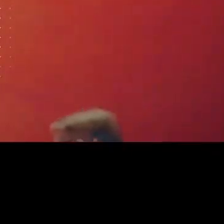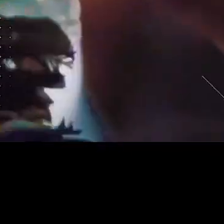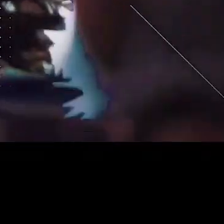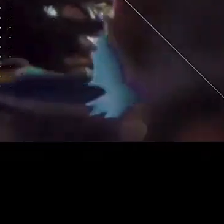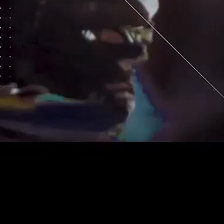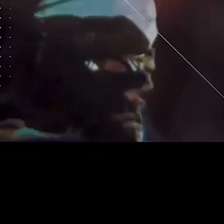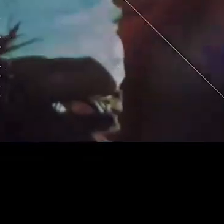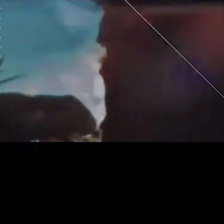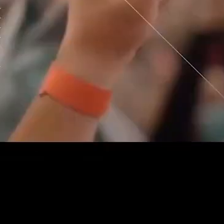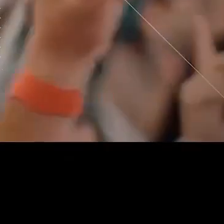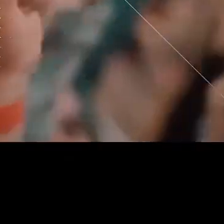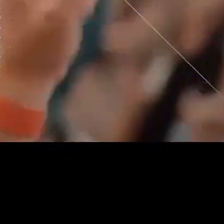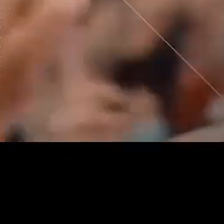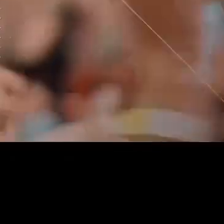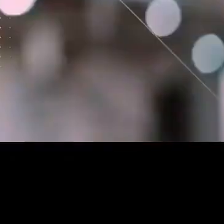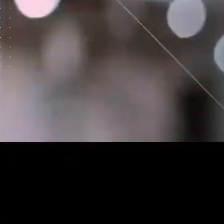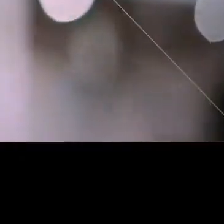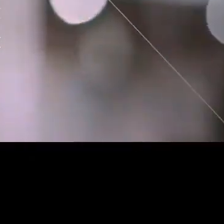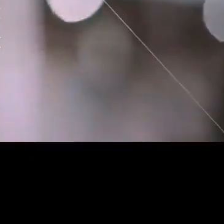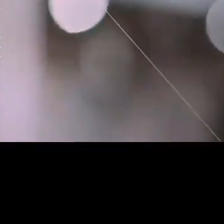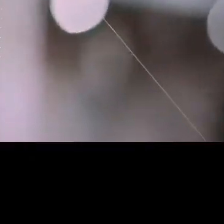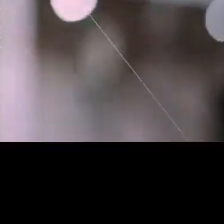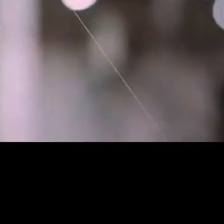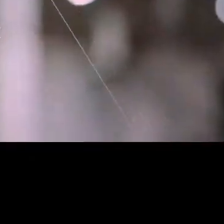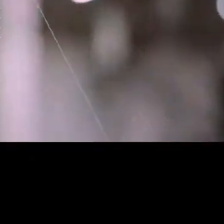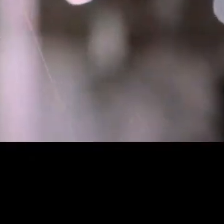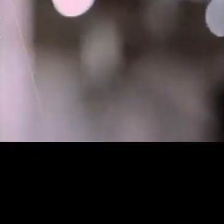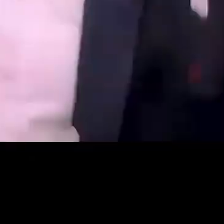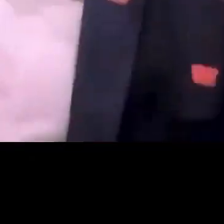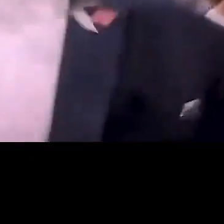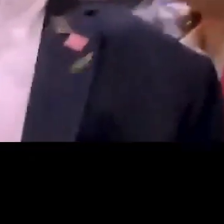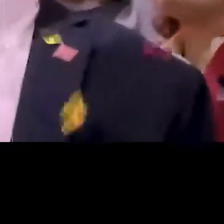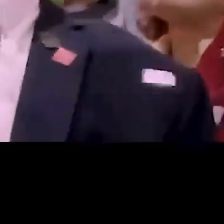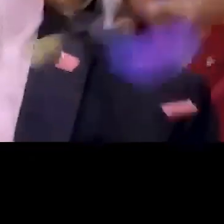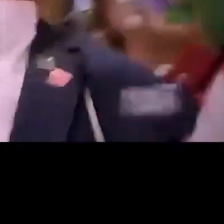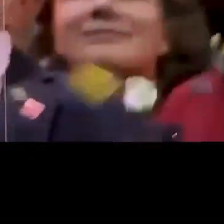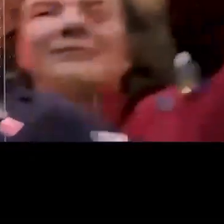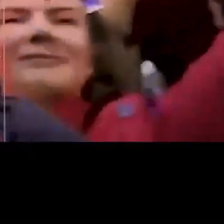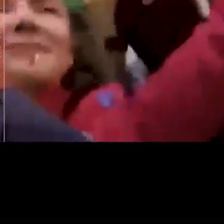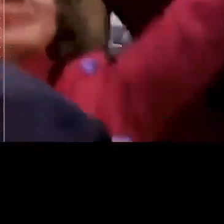sem deixar de transmitir a esperança.